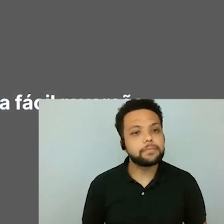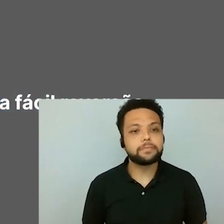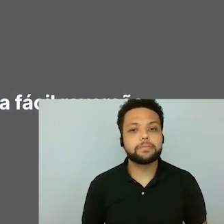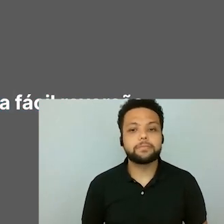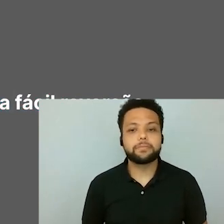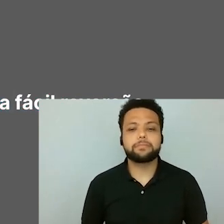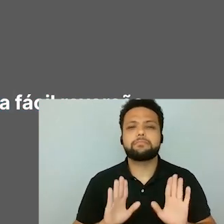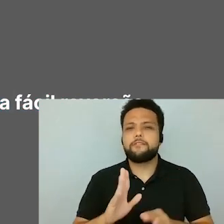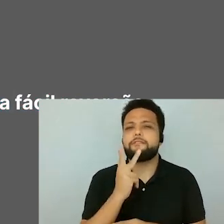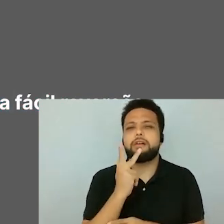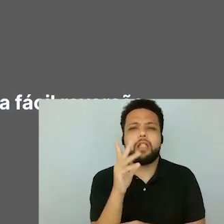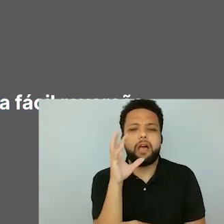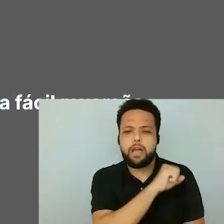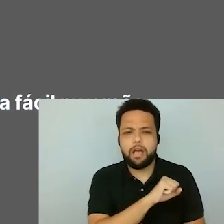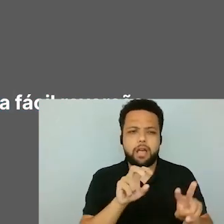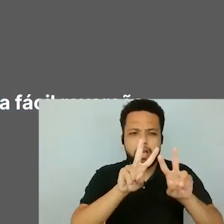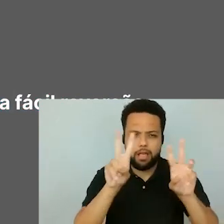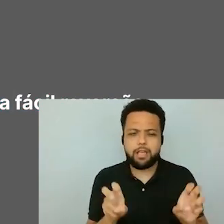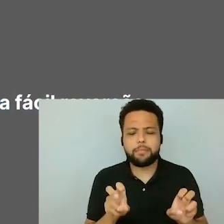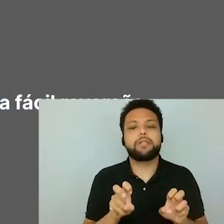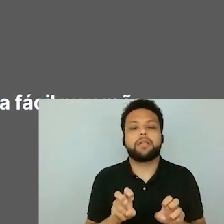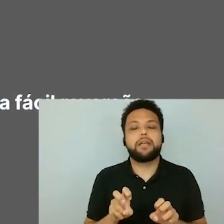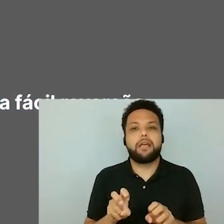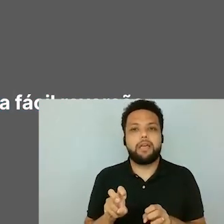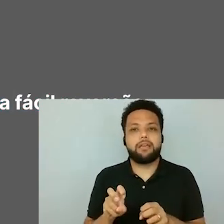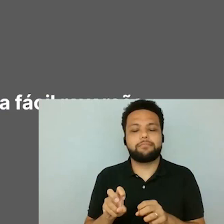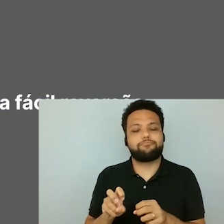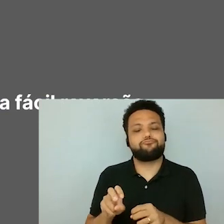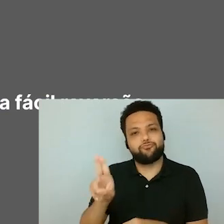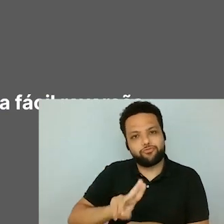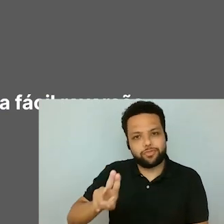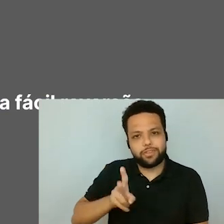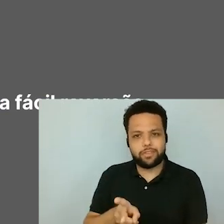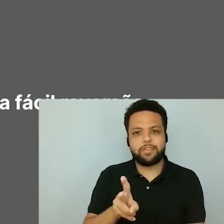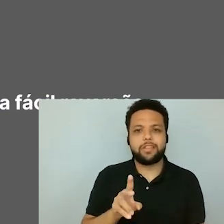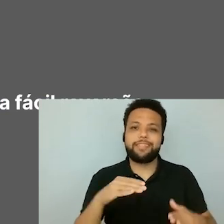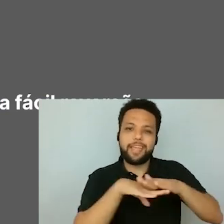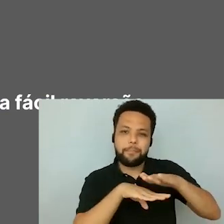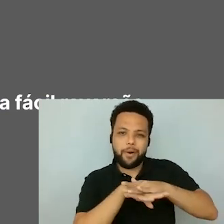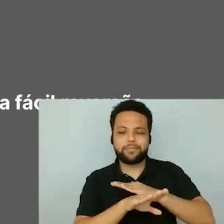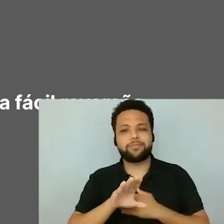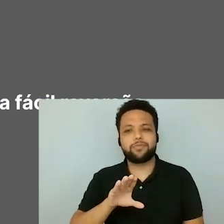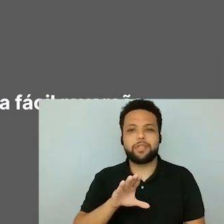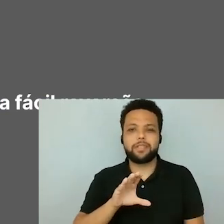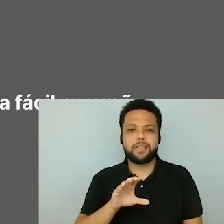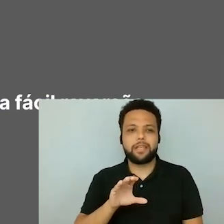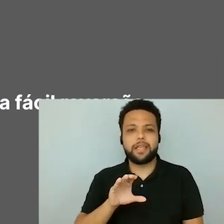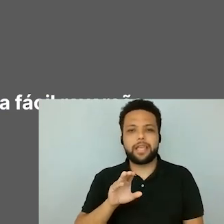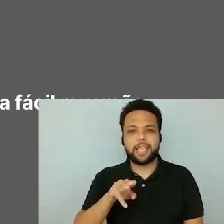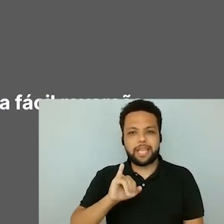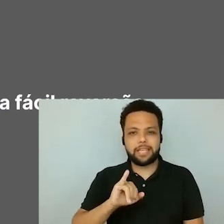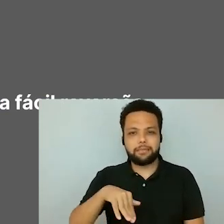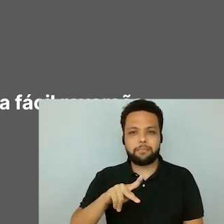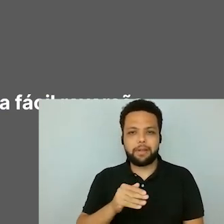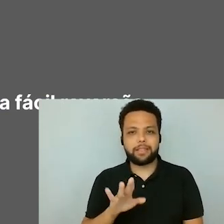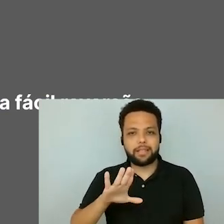Falando um pouco sobre a etapa de implantação contínua, que a gente também chama de deploy contínuo, a gente colocou que é importante ter um processo de